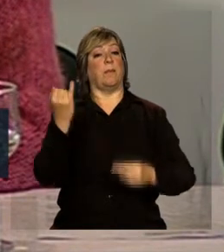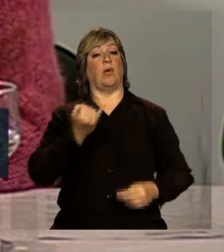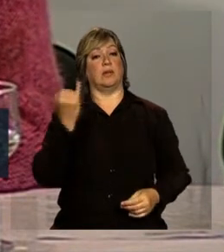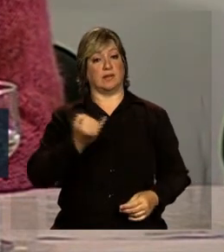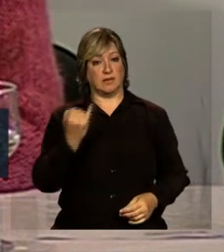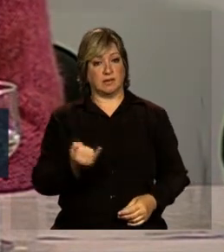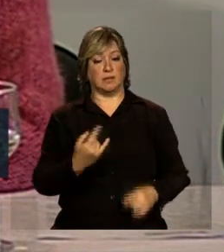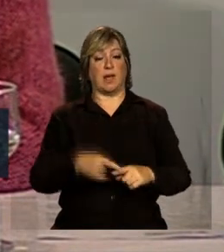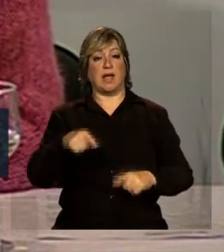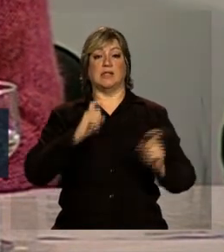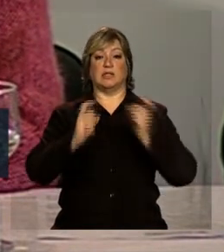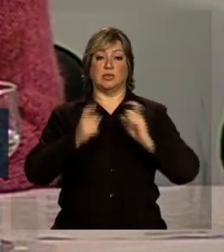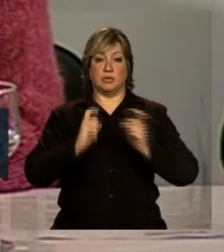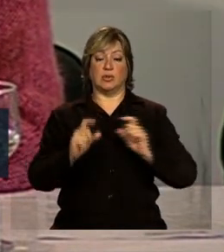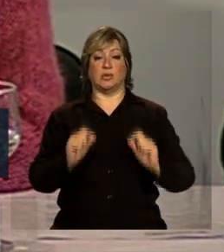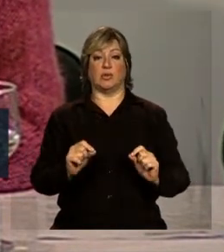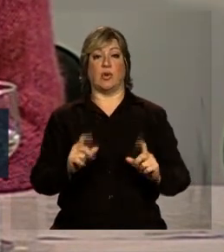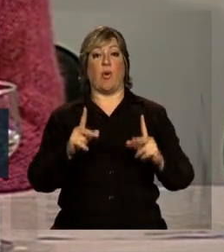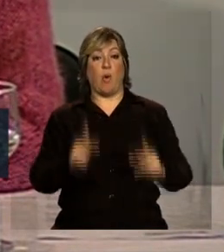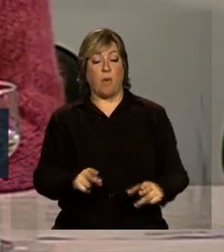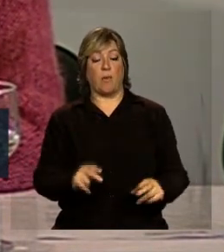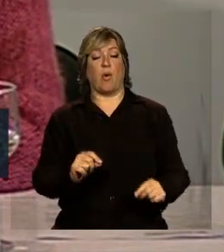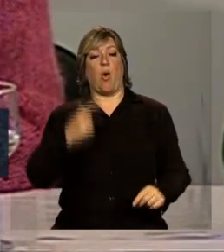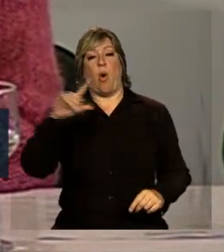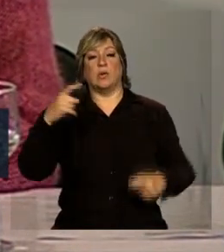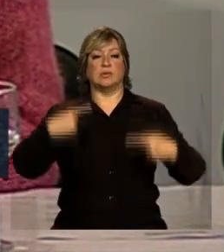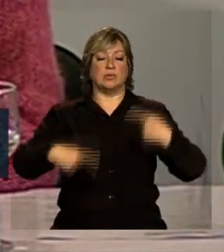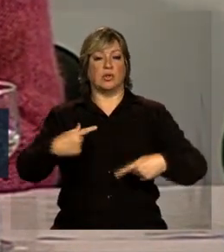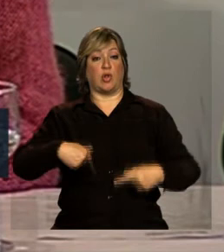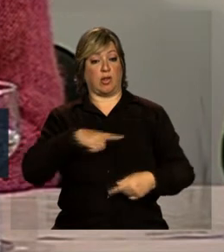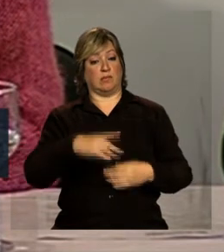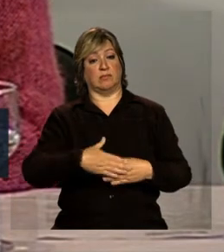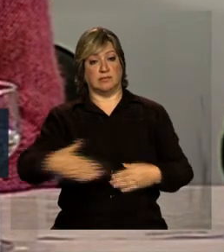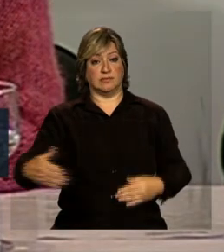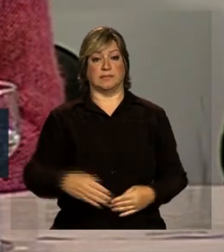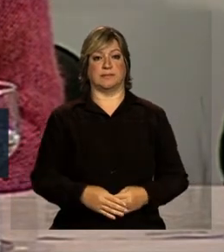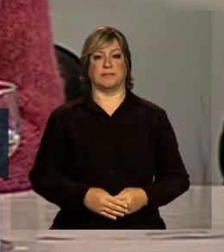importante essa discussão, assim como outras que estamos prevendo.